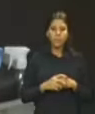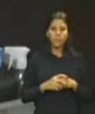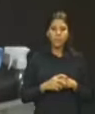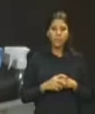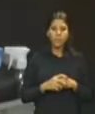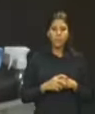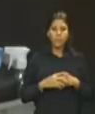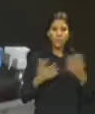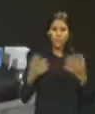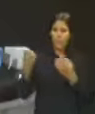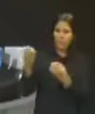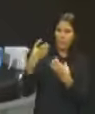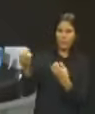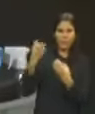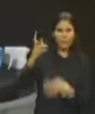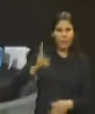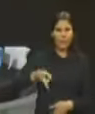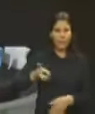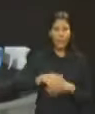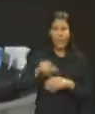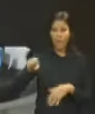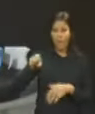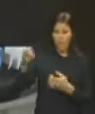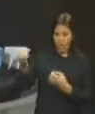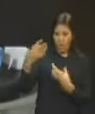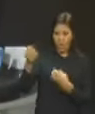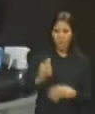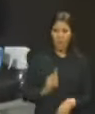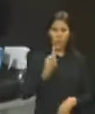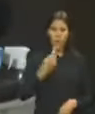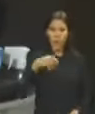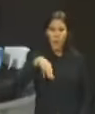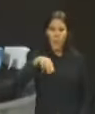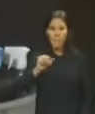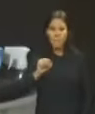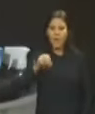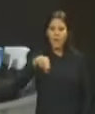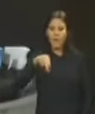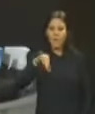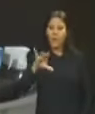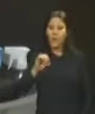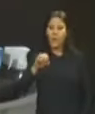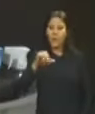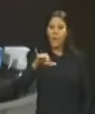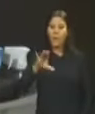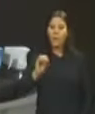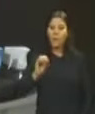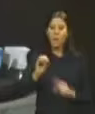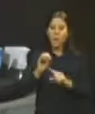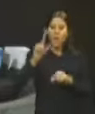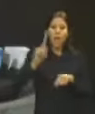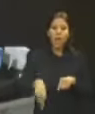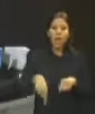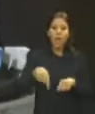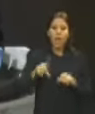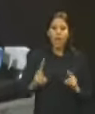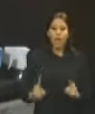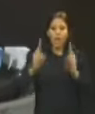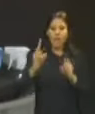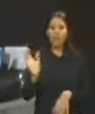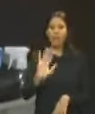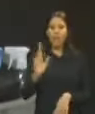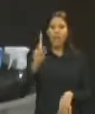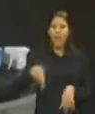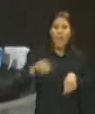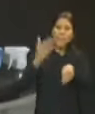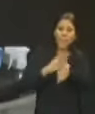ele me ensina muito. Uma das coisas que ele me ensinou é que manicômio não é só um equipamento, manicômio é uma prática. Manicômio é uma